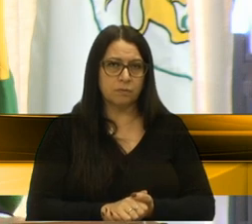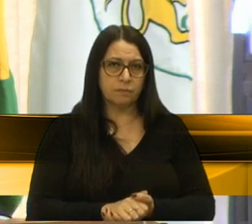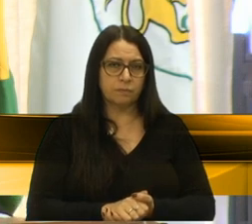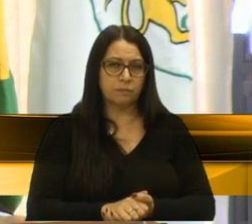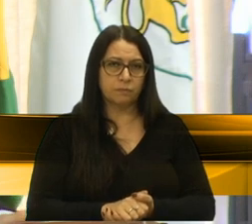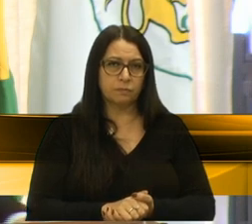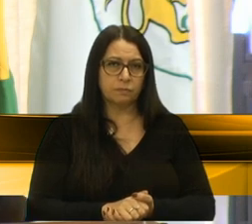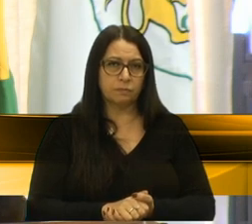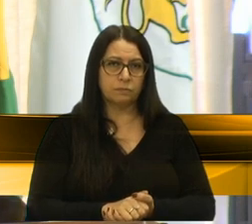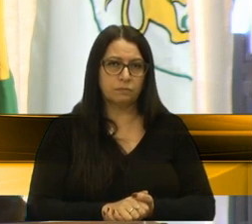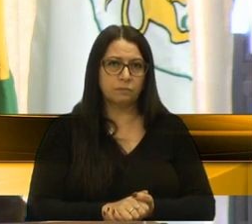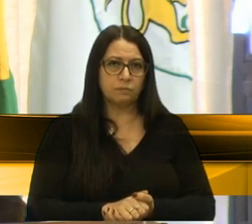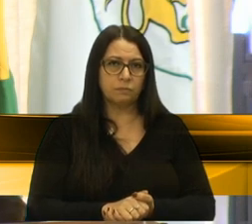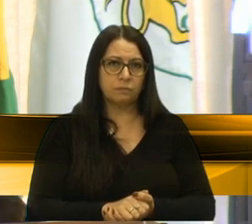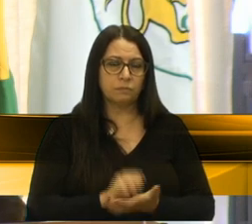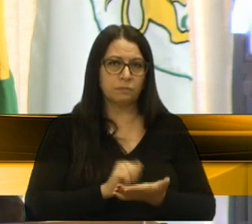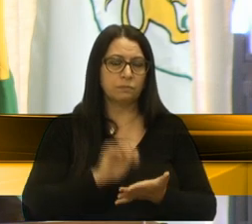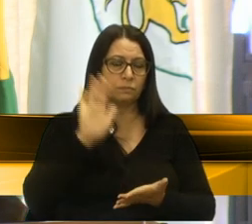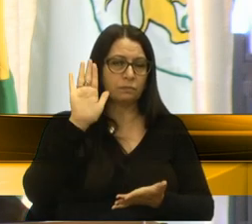Não sei se